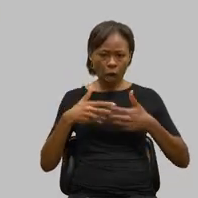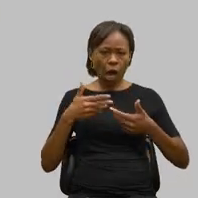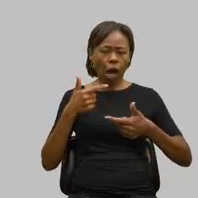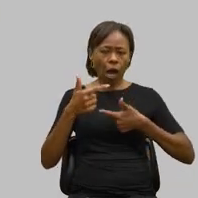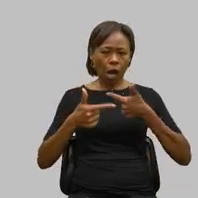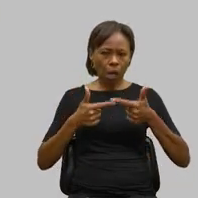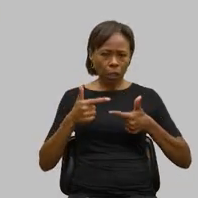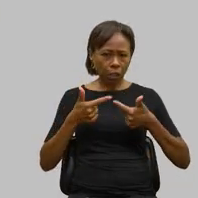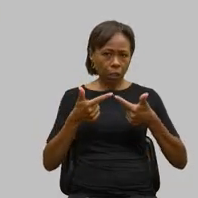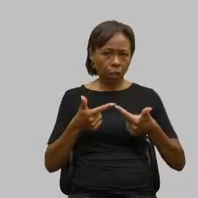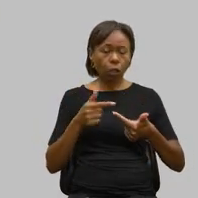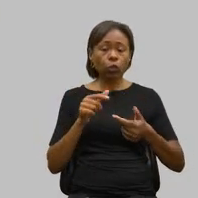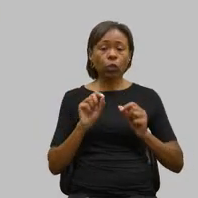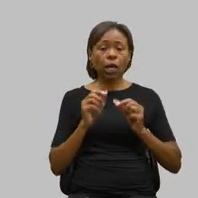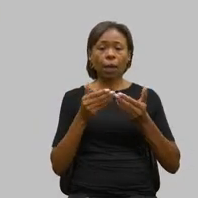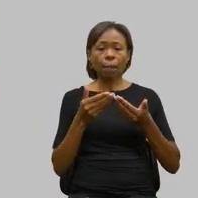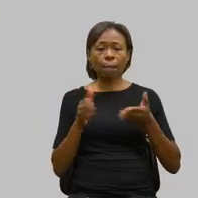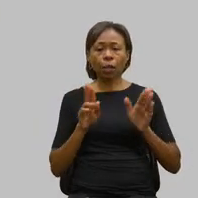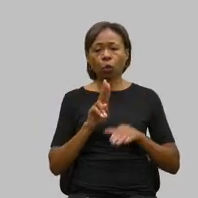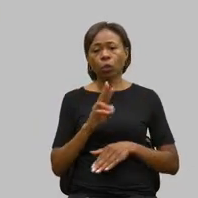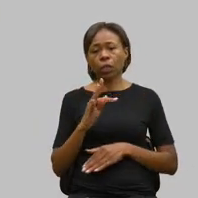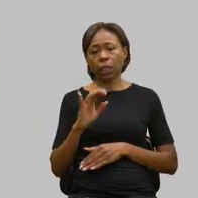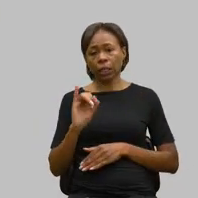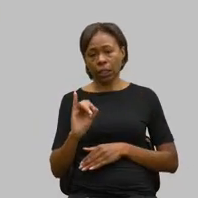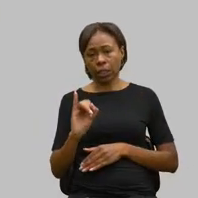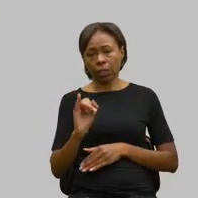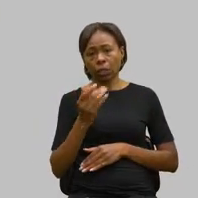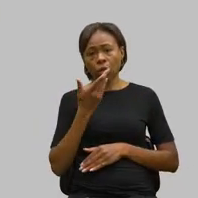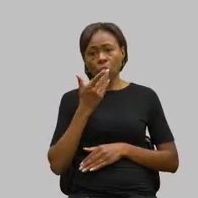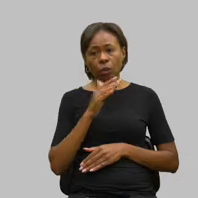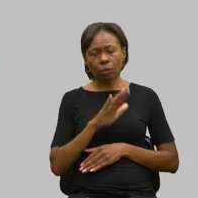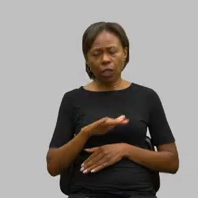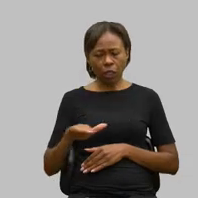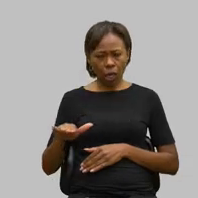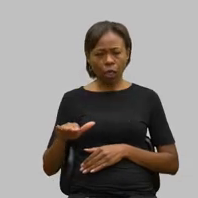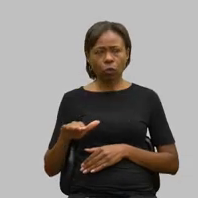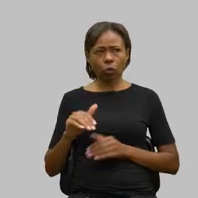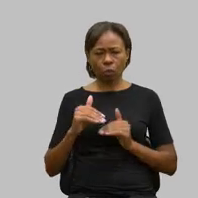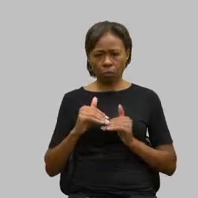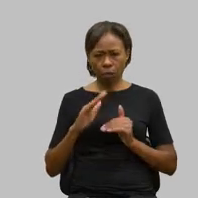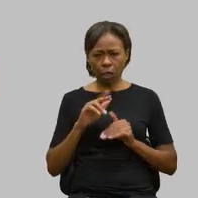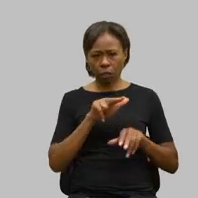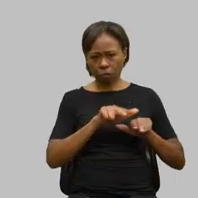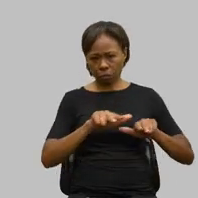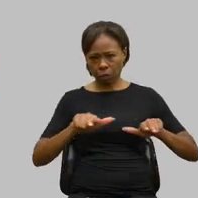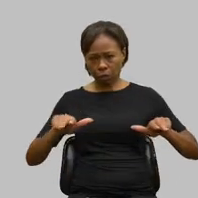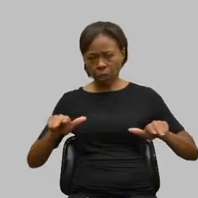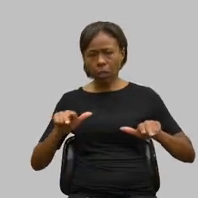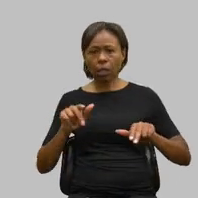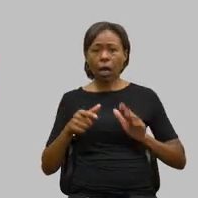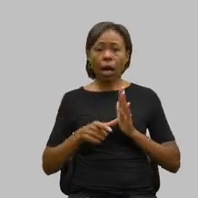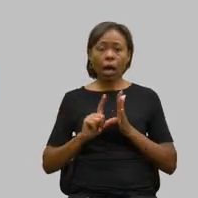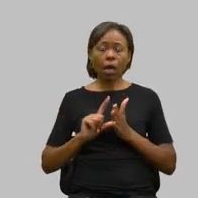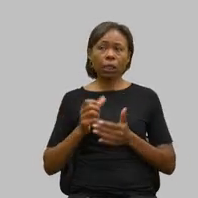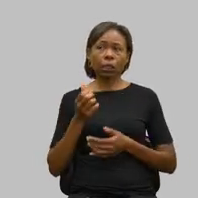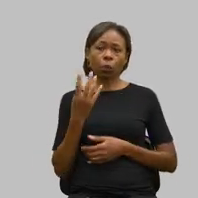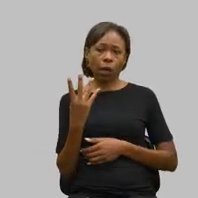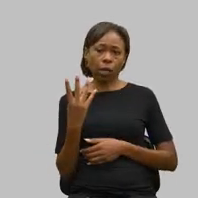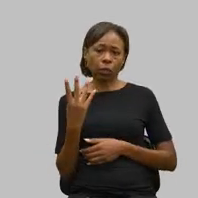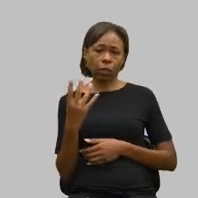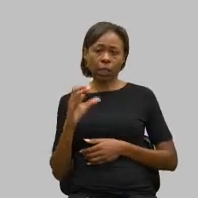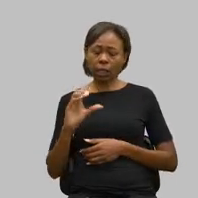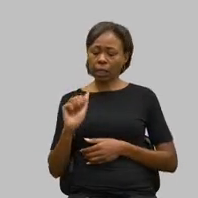leitos de UTI pediátrica. Valadares tinha que transferir, nós tínhamos 4 leitos em Caratinga e 6 leitos em Ipatinga,